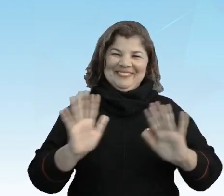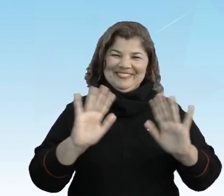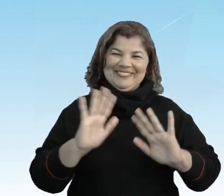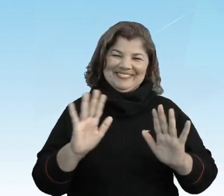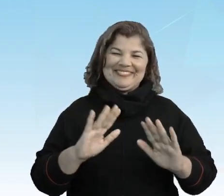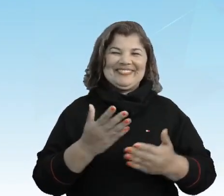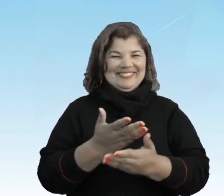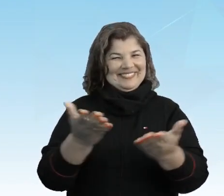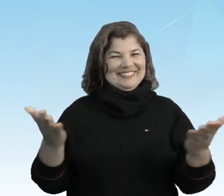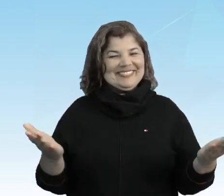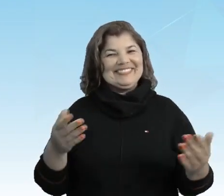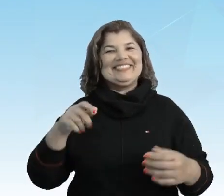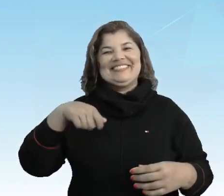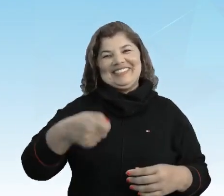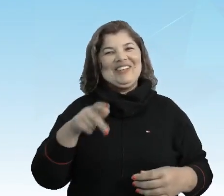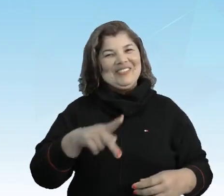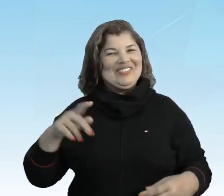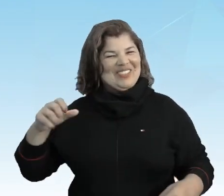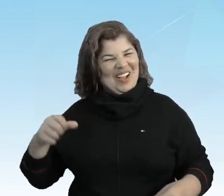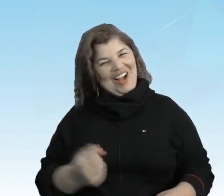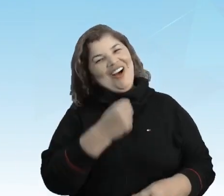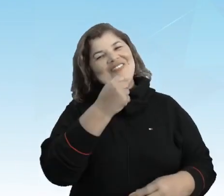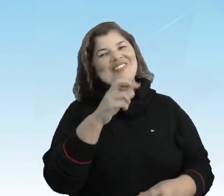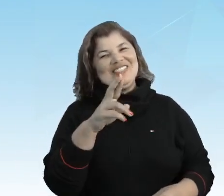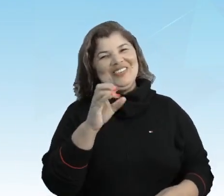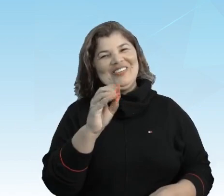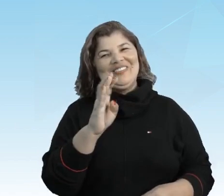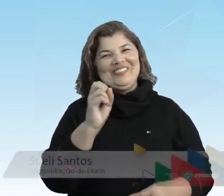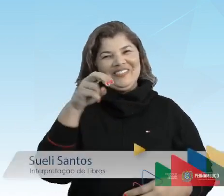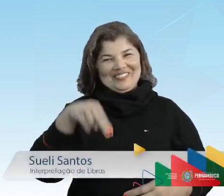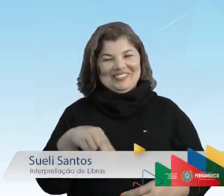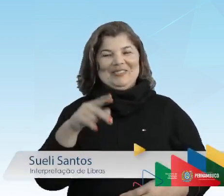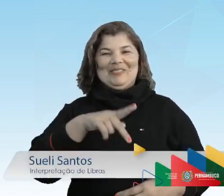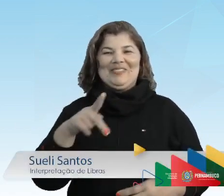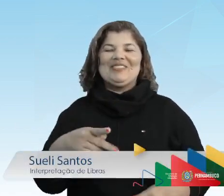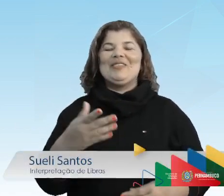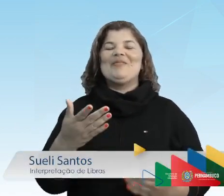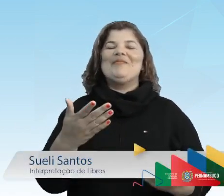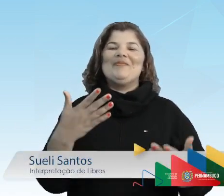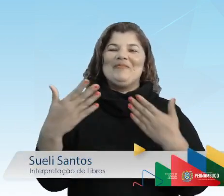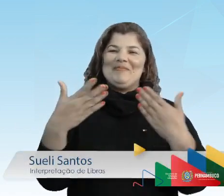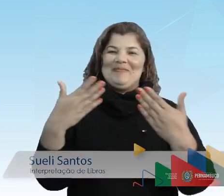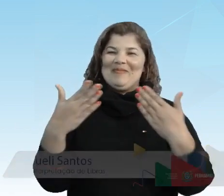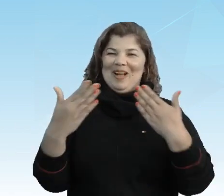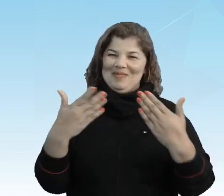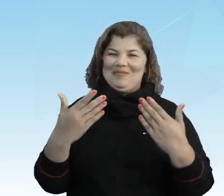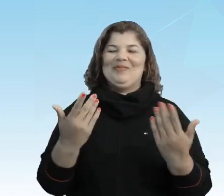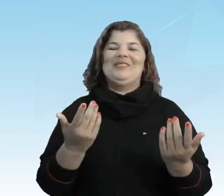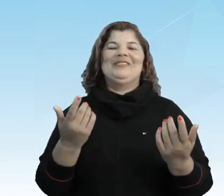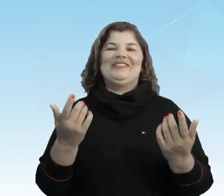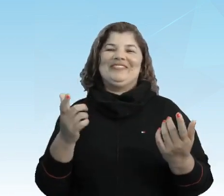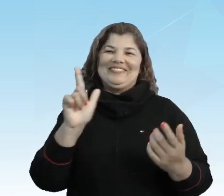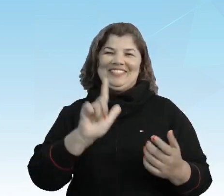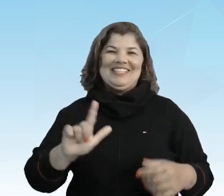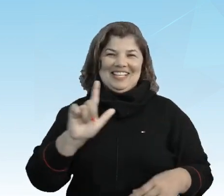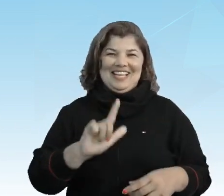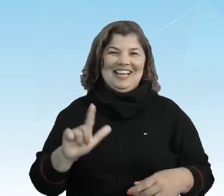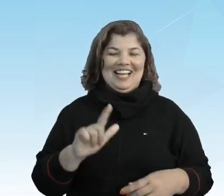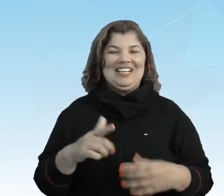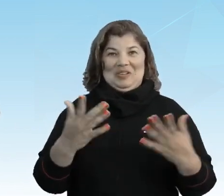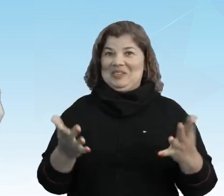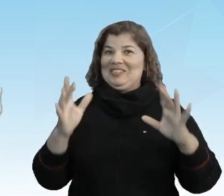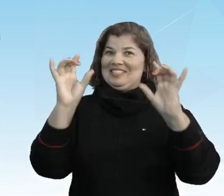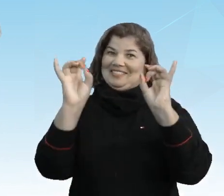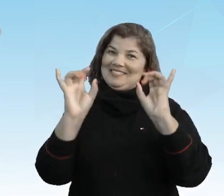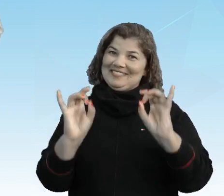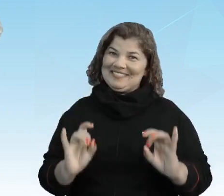Olá, estudantes! Eu sou o professor Robson Anselmo Tavares, professor do Papo Artístico Literário. E hoje,